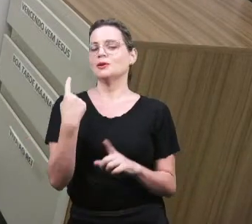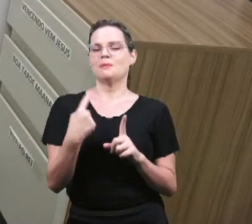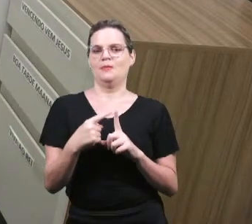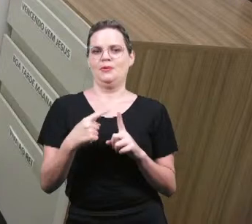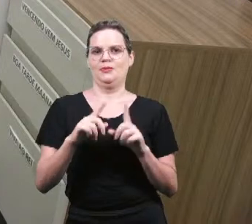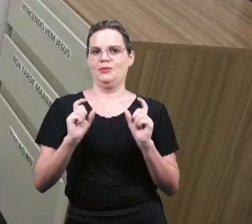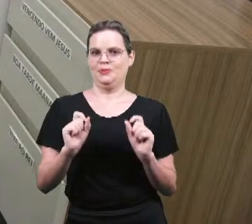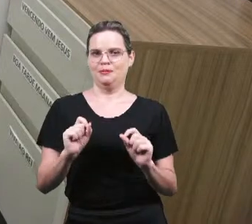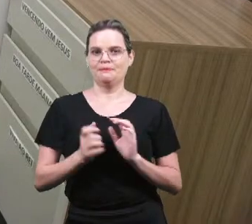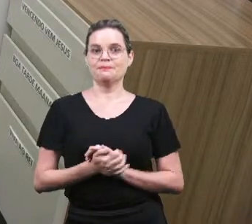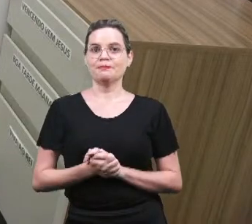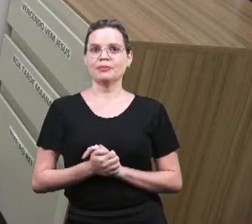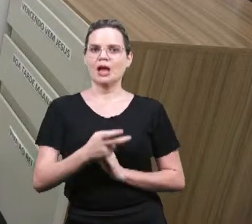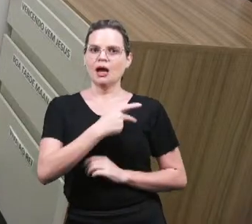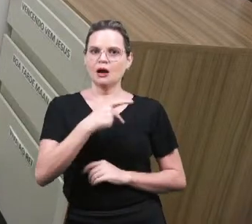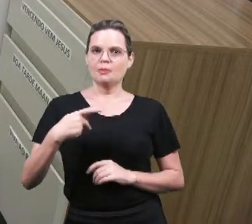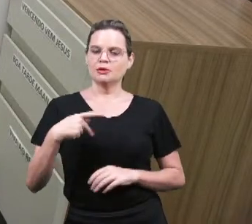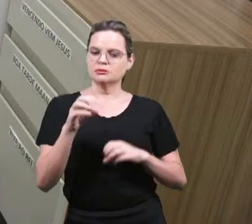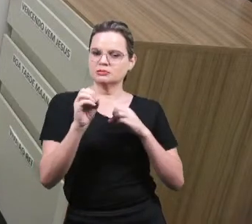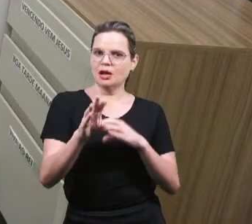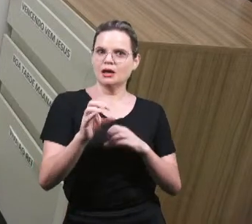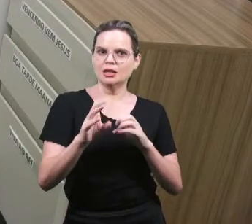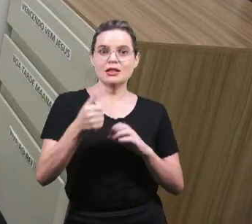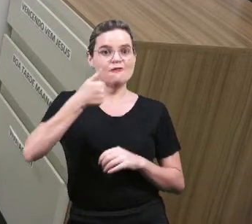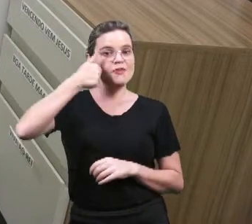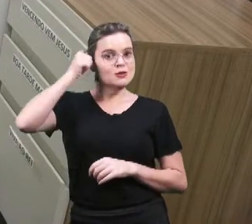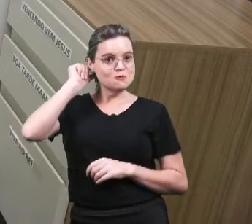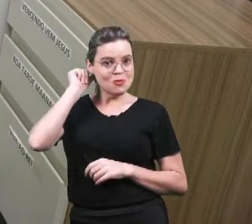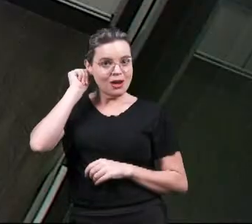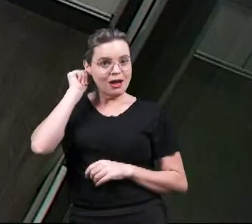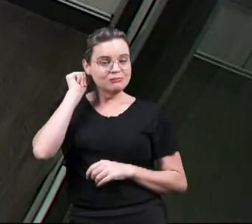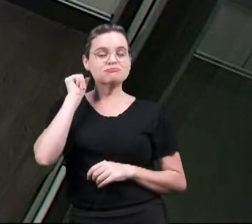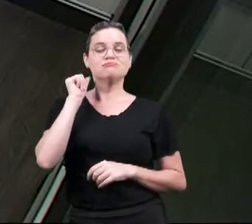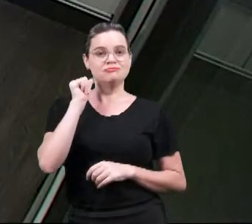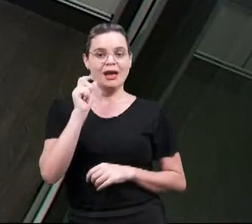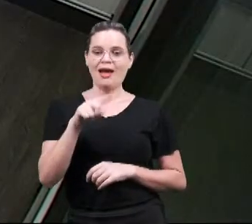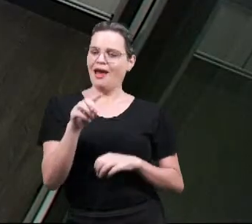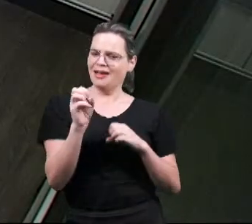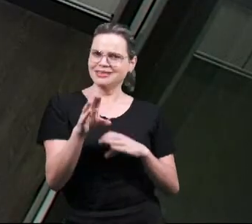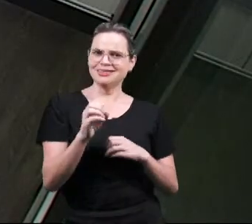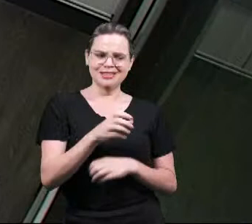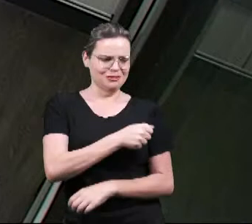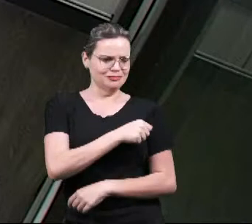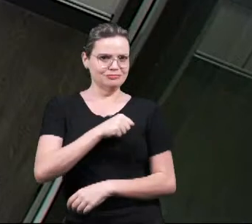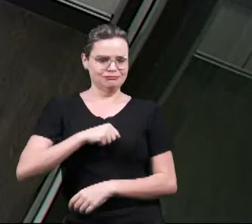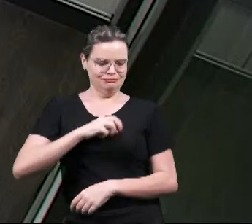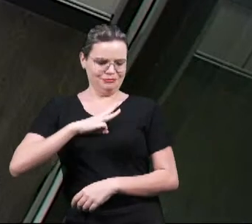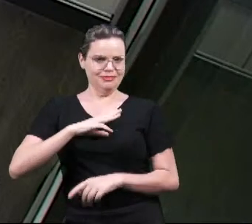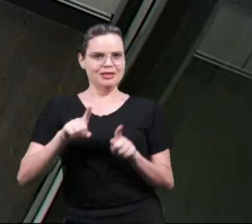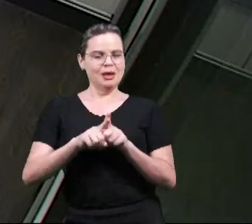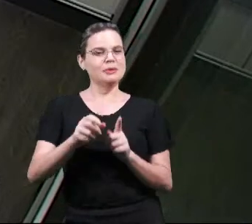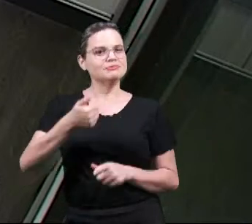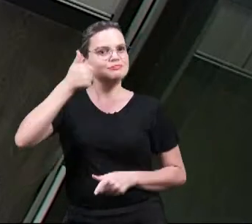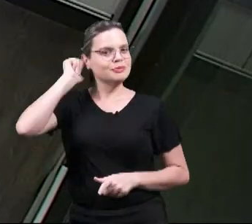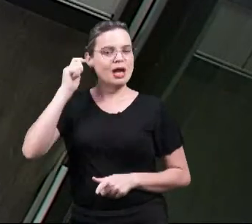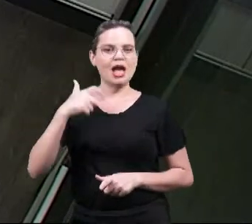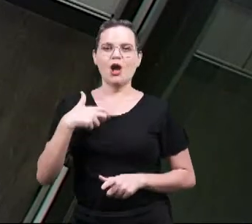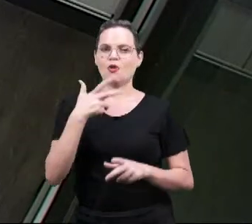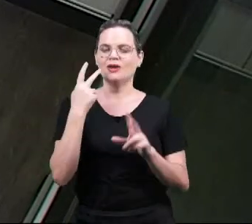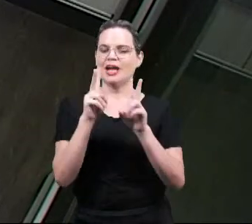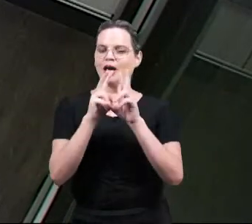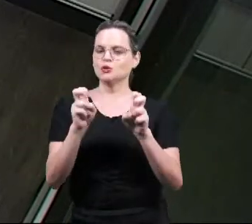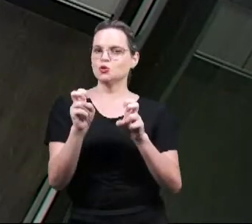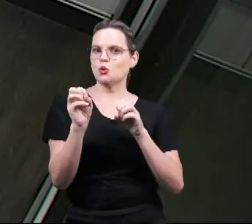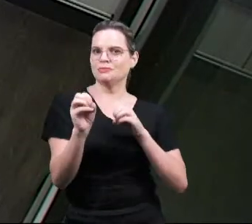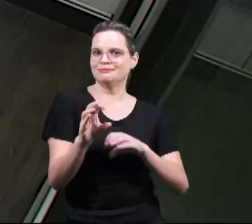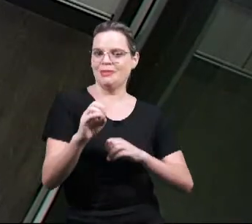quê? O pastor dá aula para pré-vestibular, né, pastor? Ensino médio pré-vestibular. Pré-vestibular. Eu estou mencionando sobre a profissão dele porque